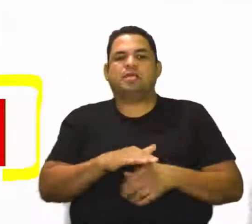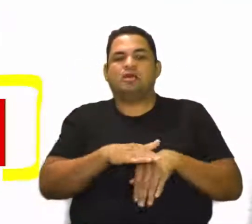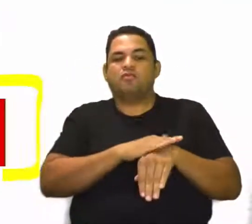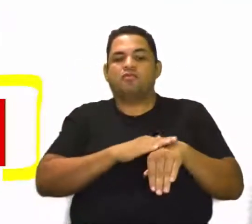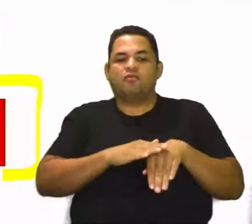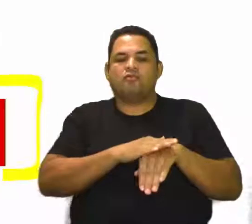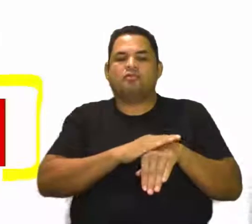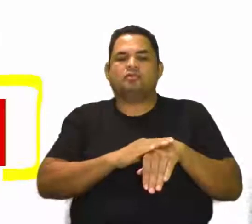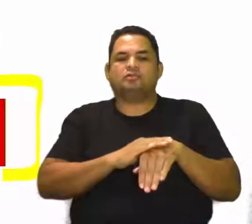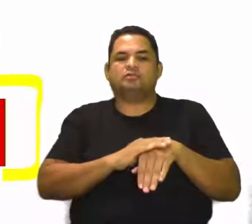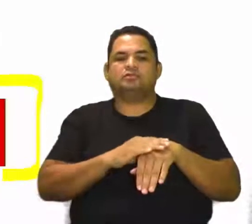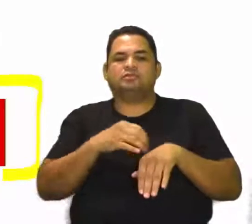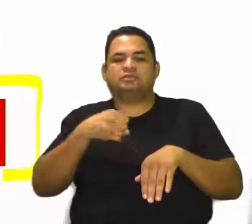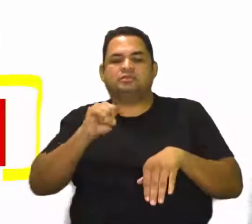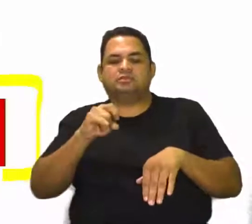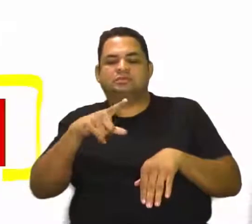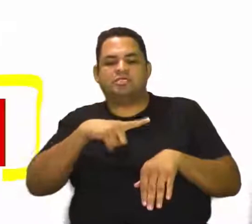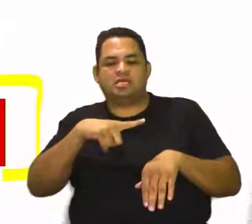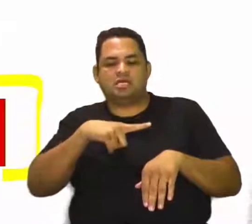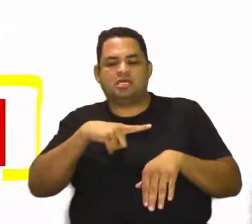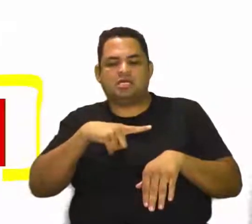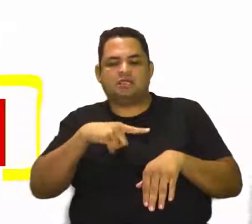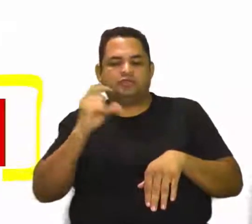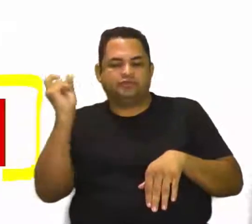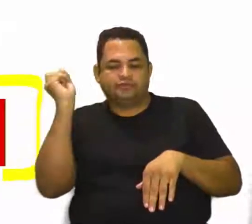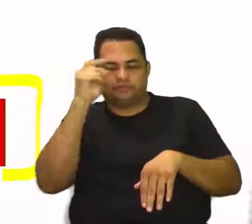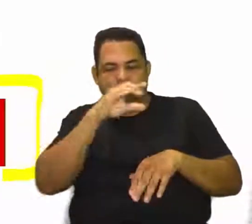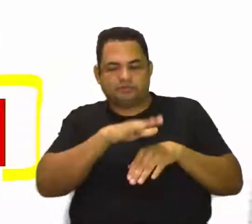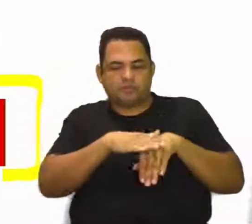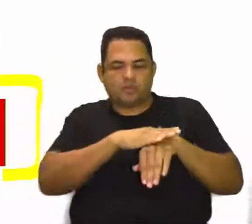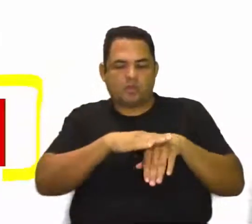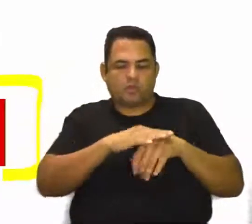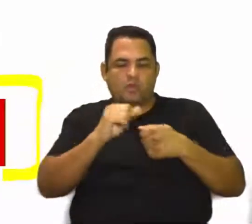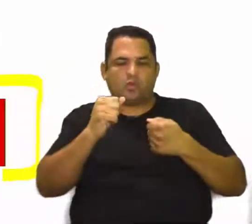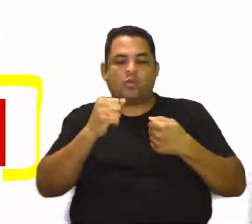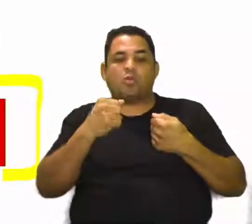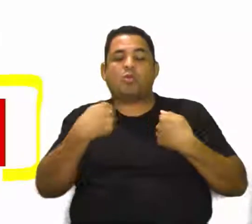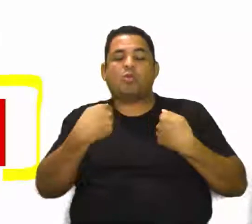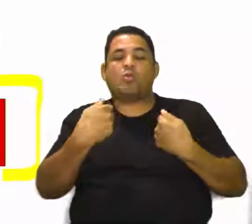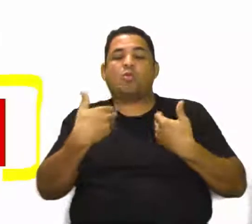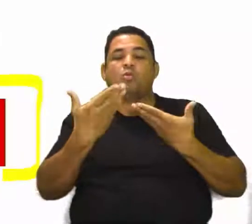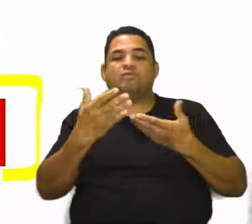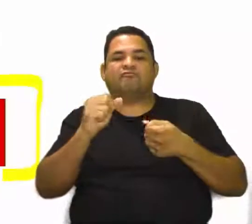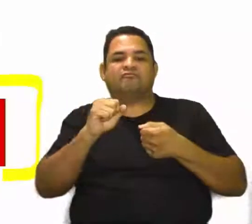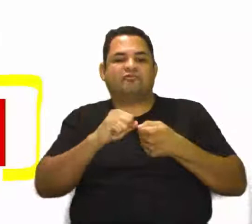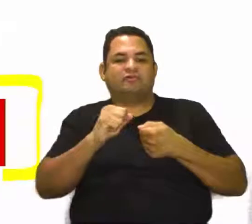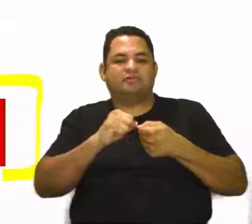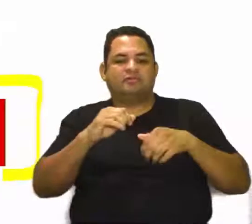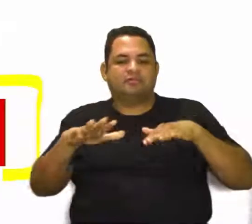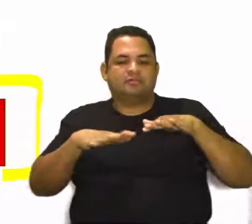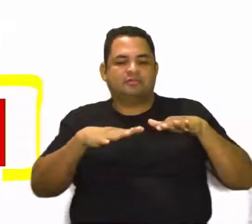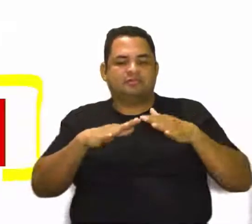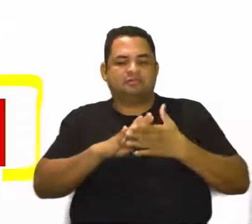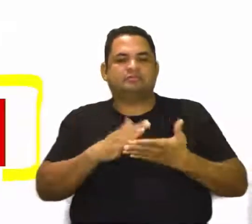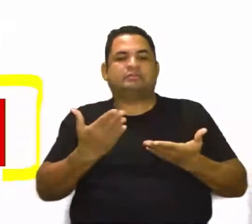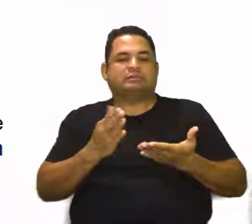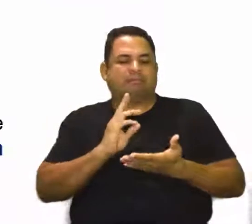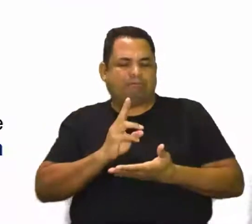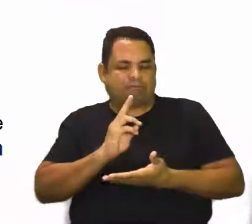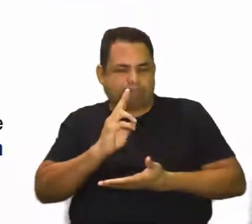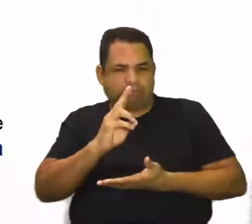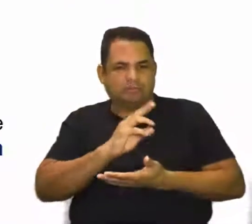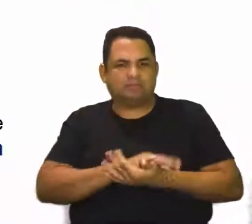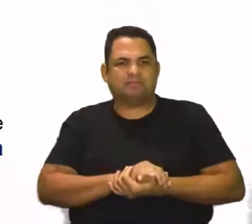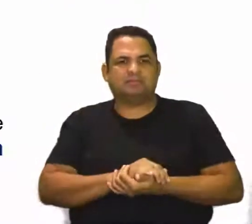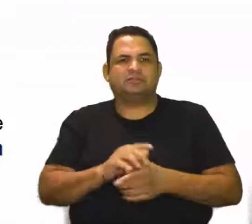conversa. Então, se eu tenho dificuldade de conversar enquanto eu realizo o movimento, aquela atividade já está um pouco intensa para mim.